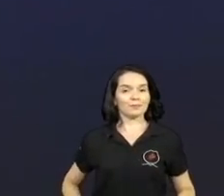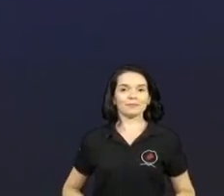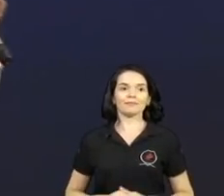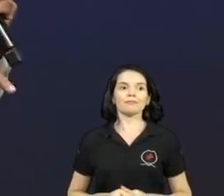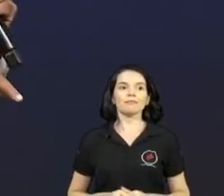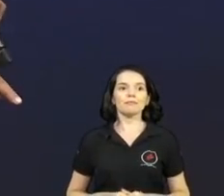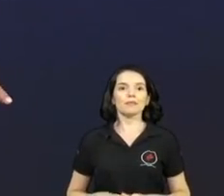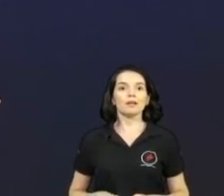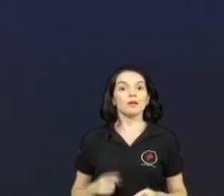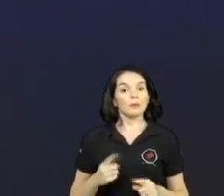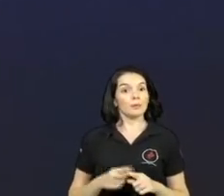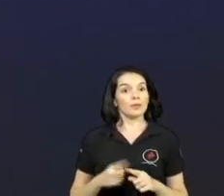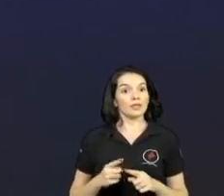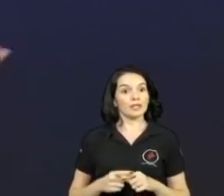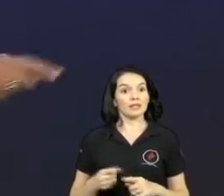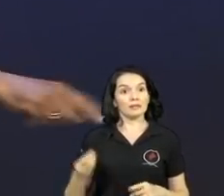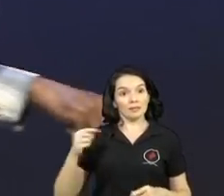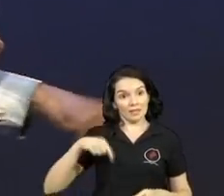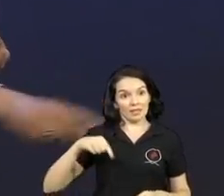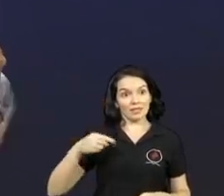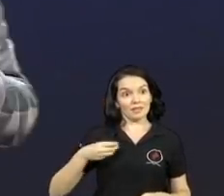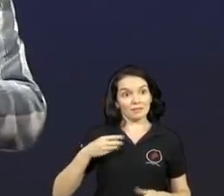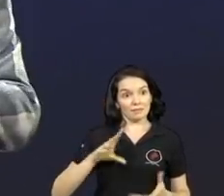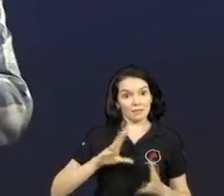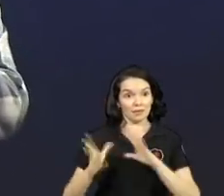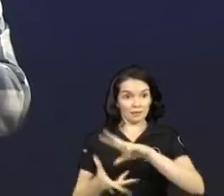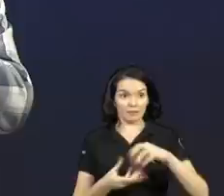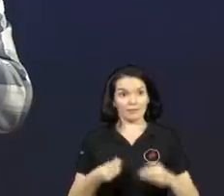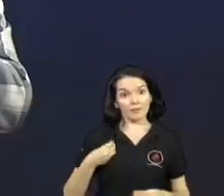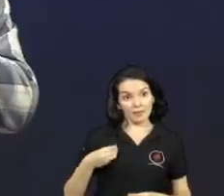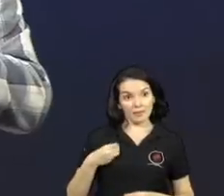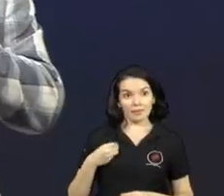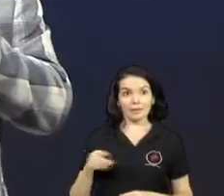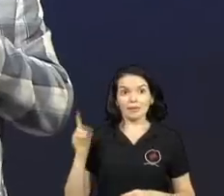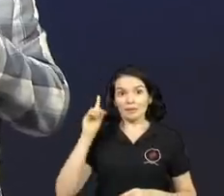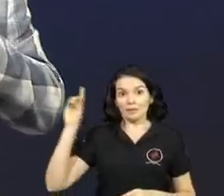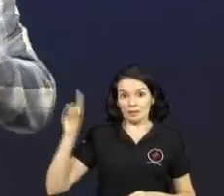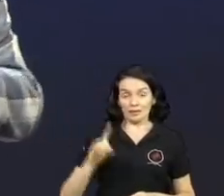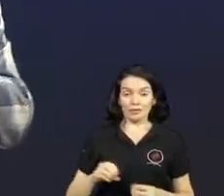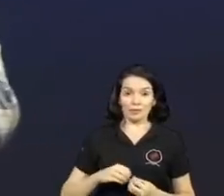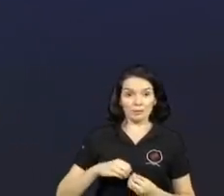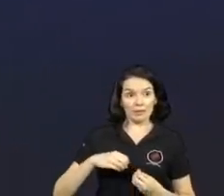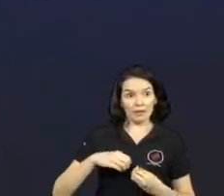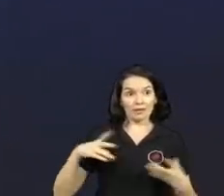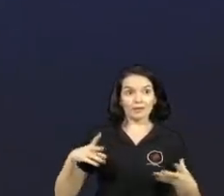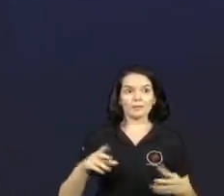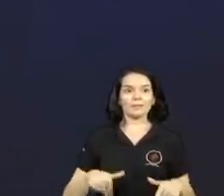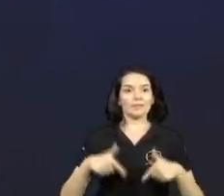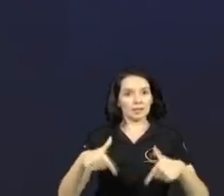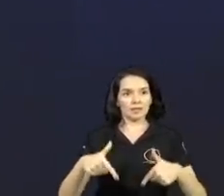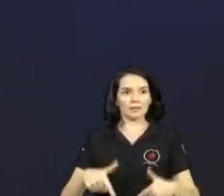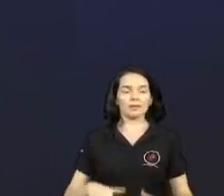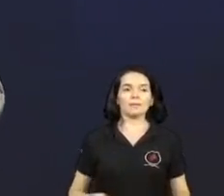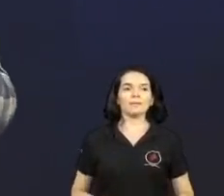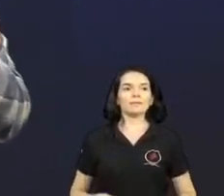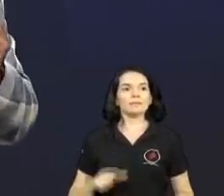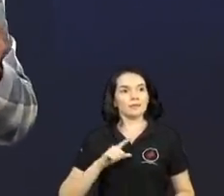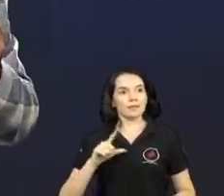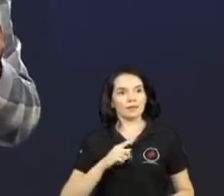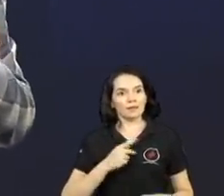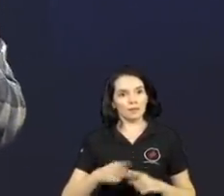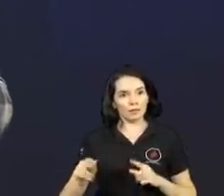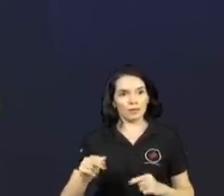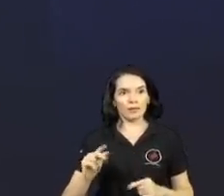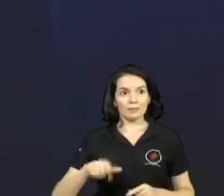Porque aqui nessa vida, Deus pode até operar milagres para você. Você pode até ter vitórias, mas depois ir para o inferno.